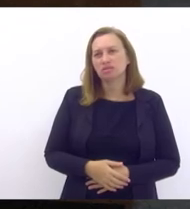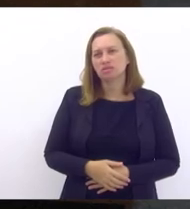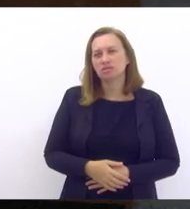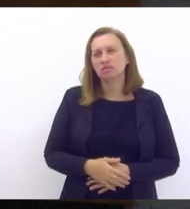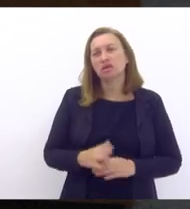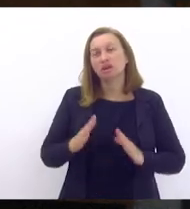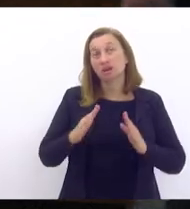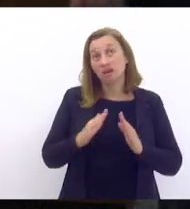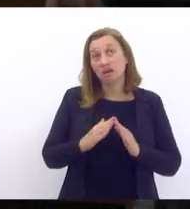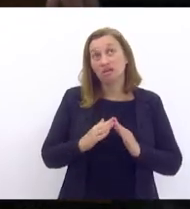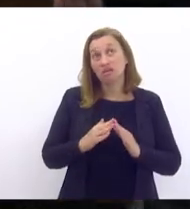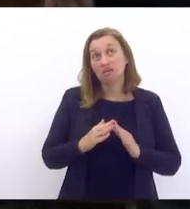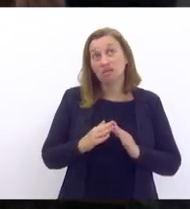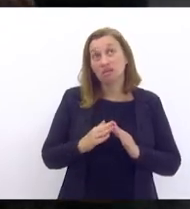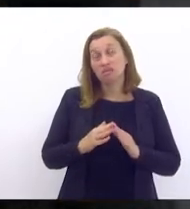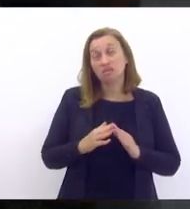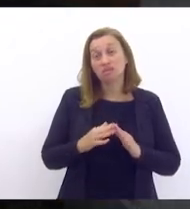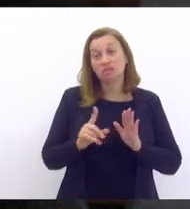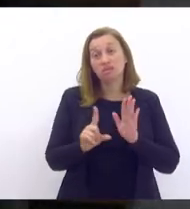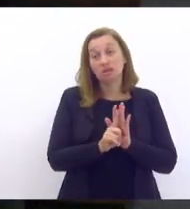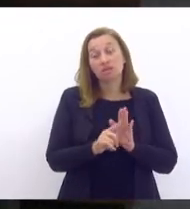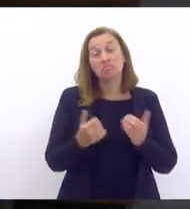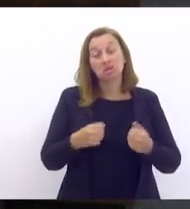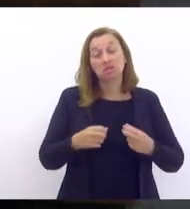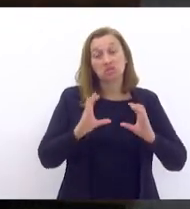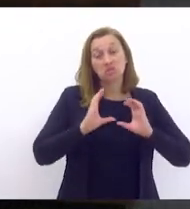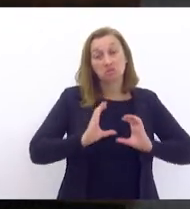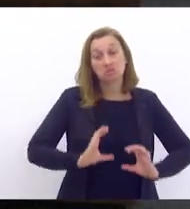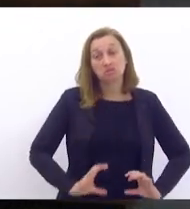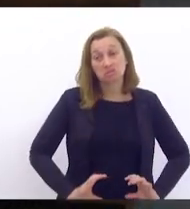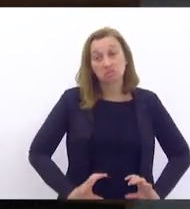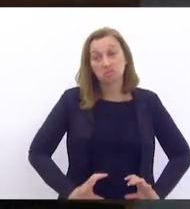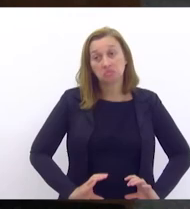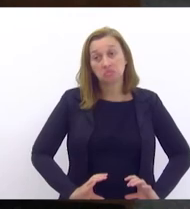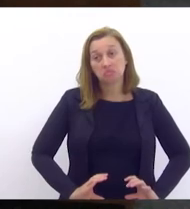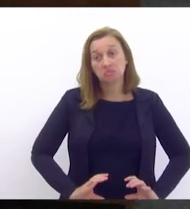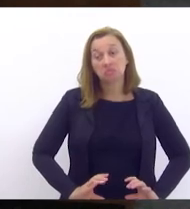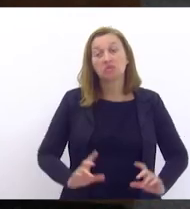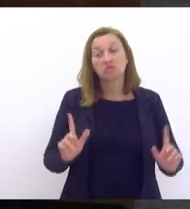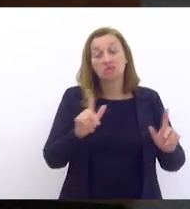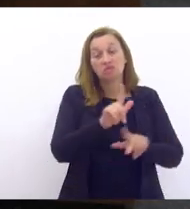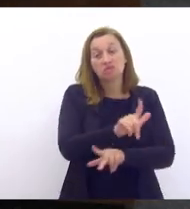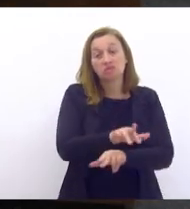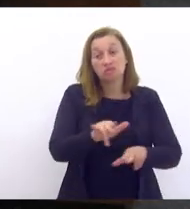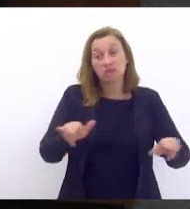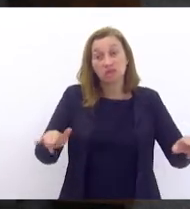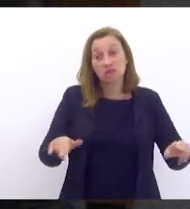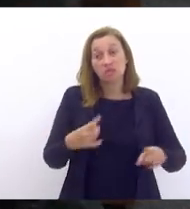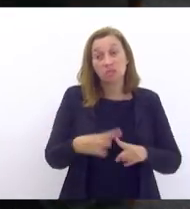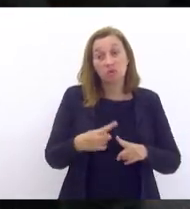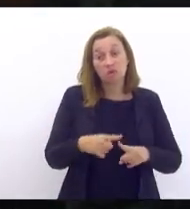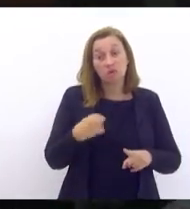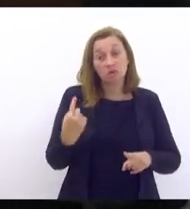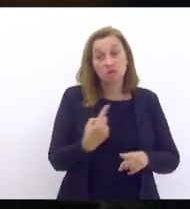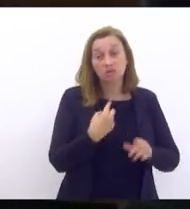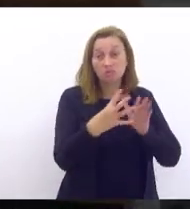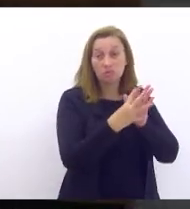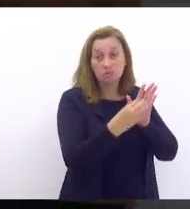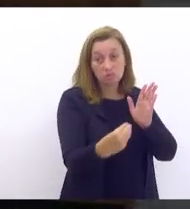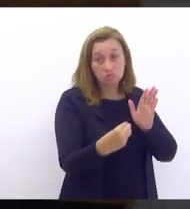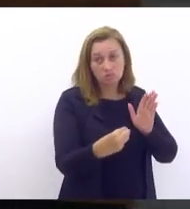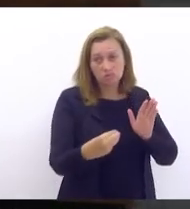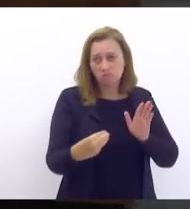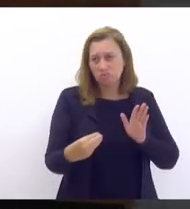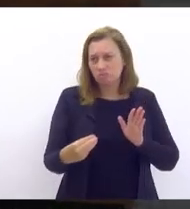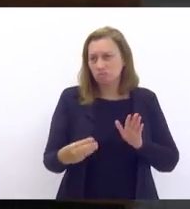legislativa, ela tem que se comportar de uma forma diferenciada, porque nós somos exemplos. E